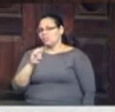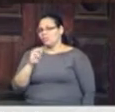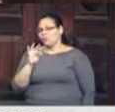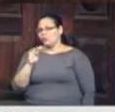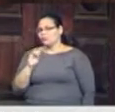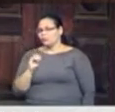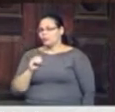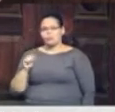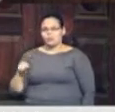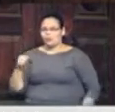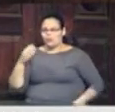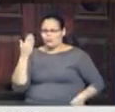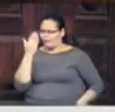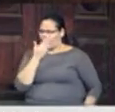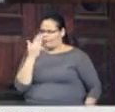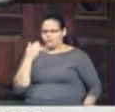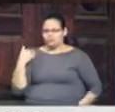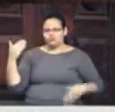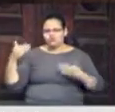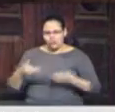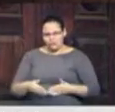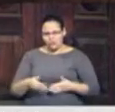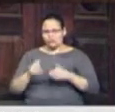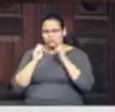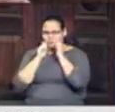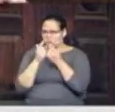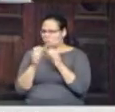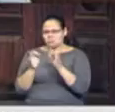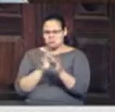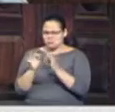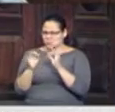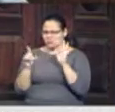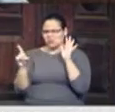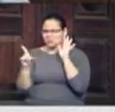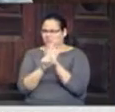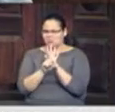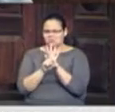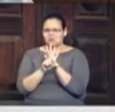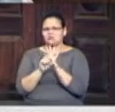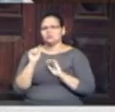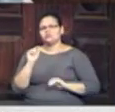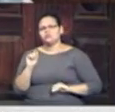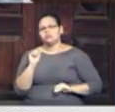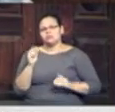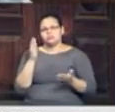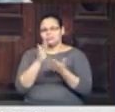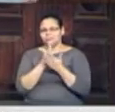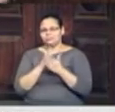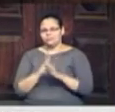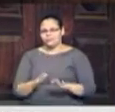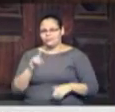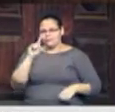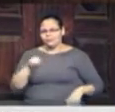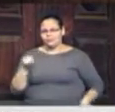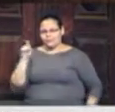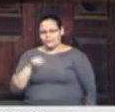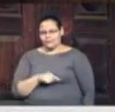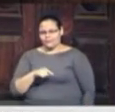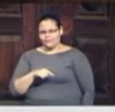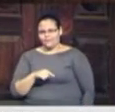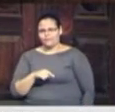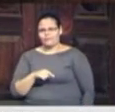na casa e procurei nenhum projeto de lei que extinga, faça a